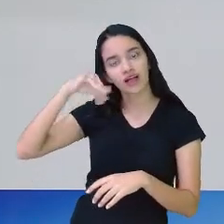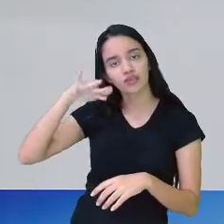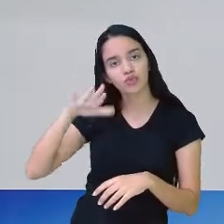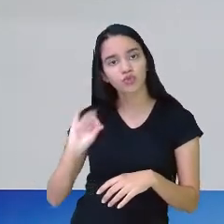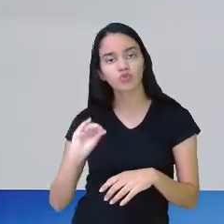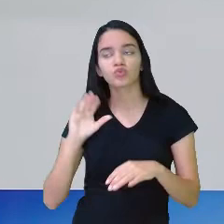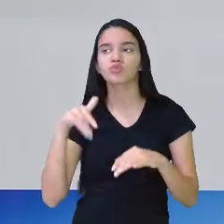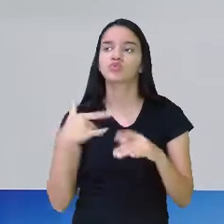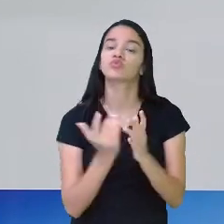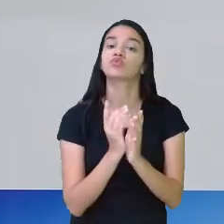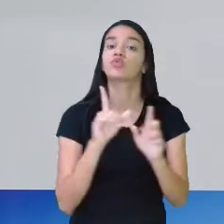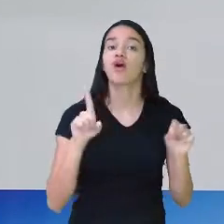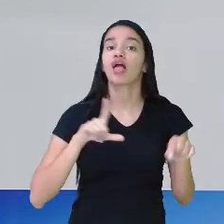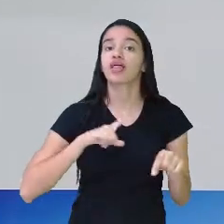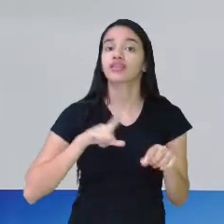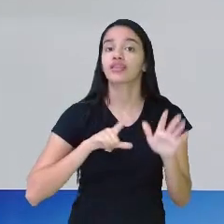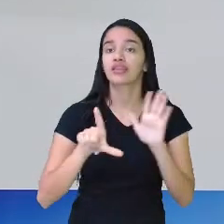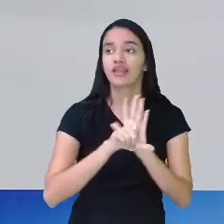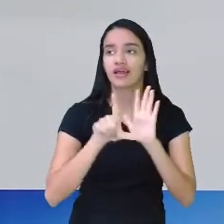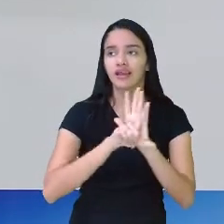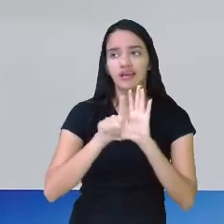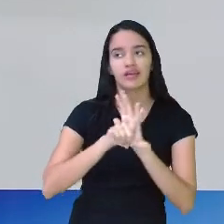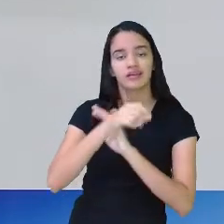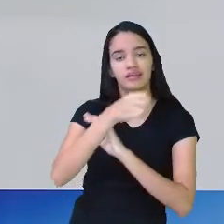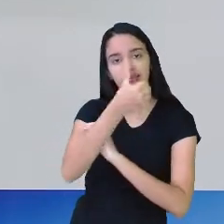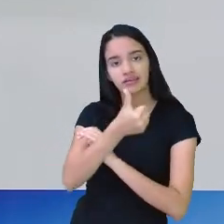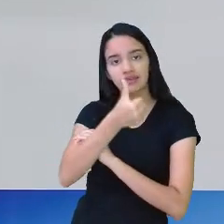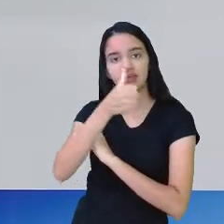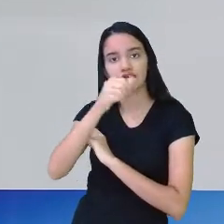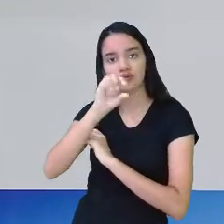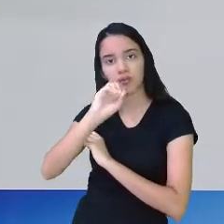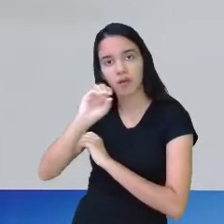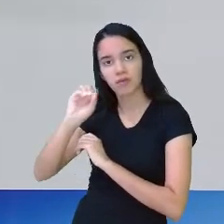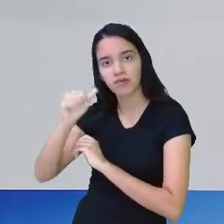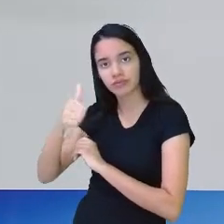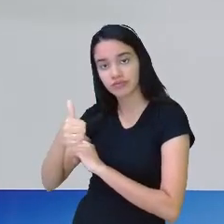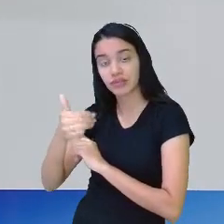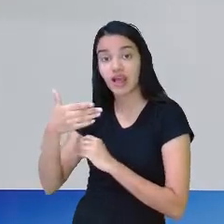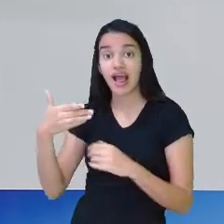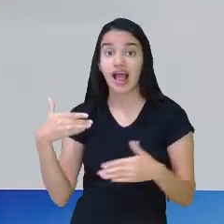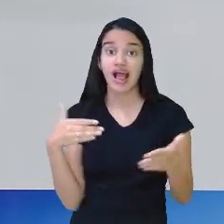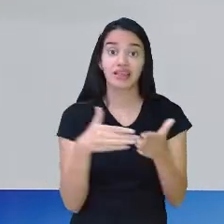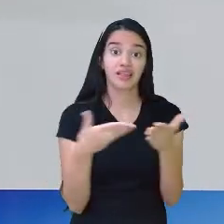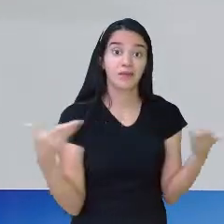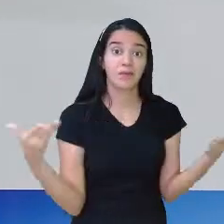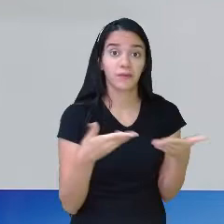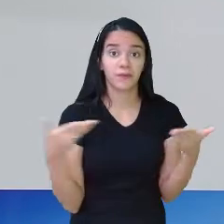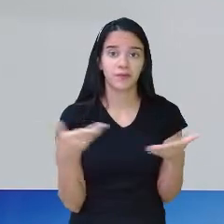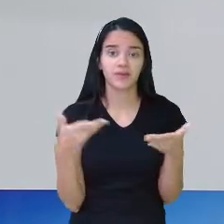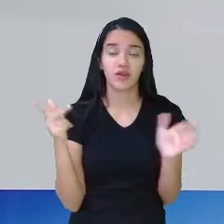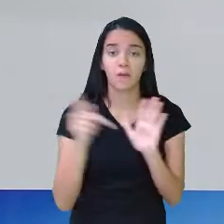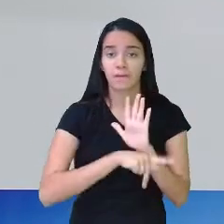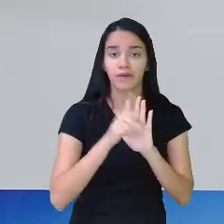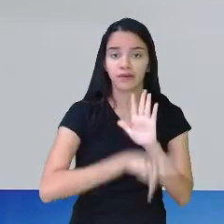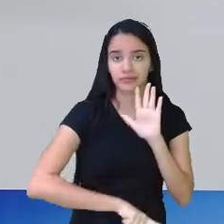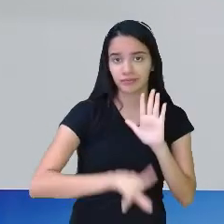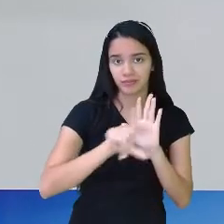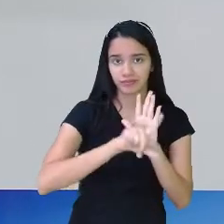em 1973 e vale até hoje, é um desses projetos de lei que